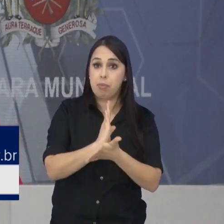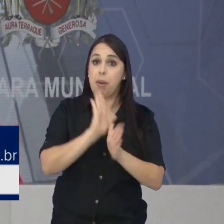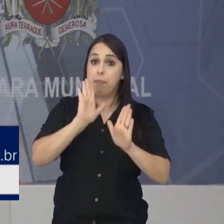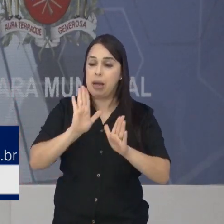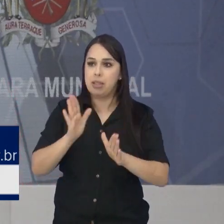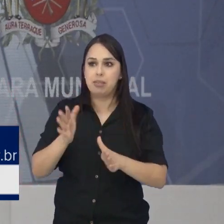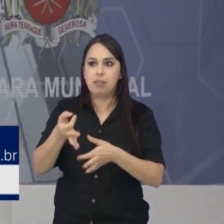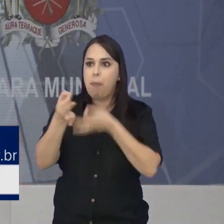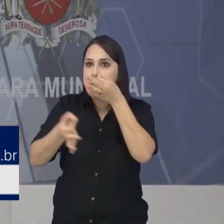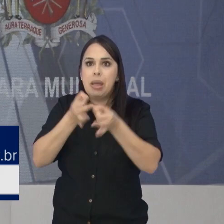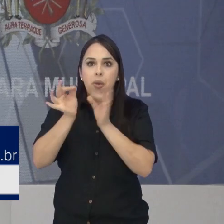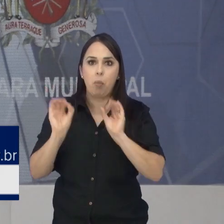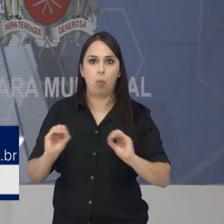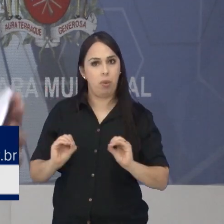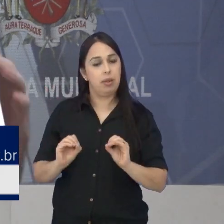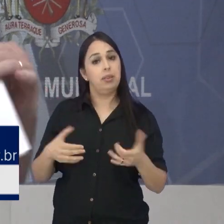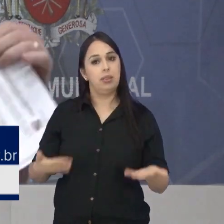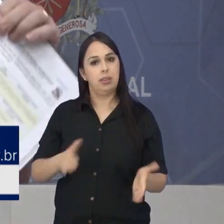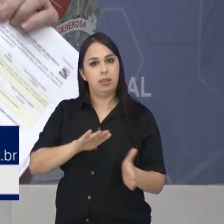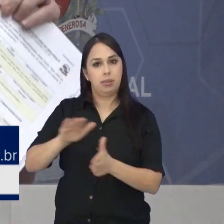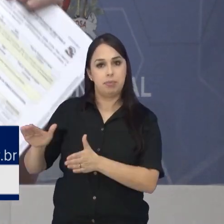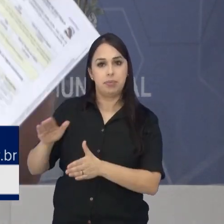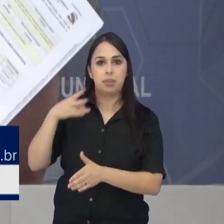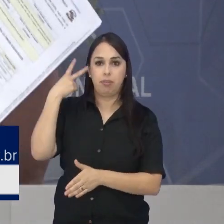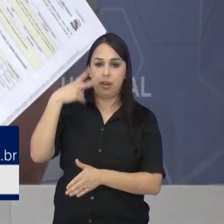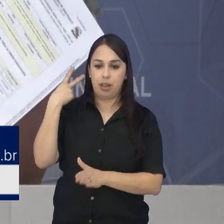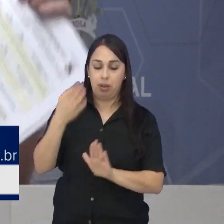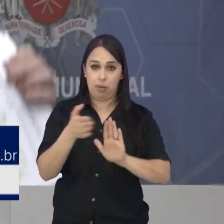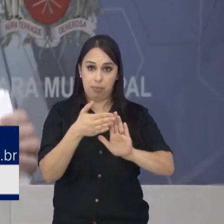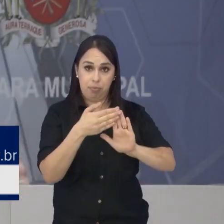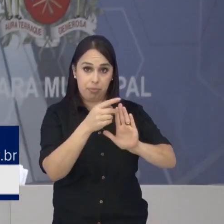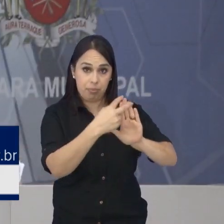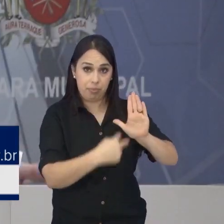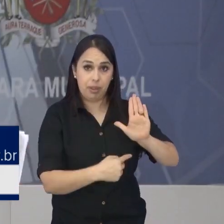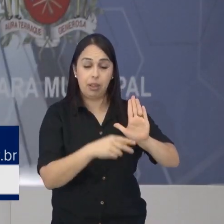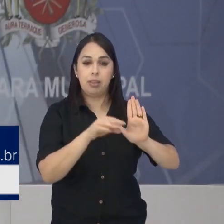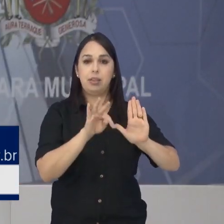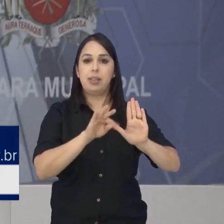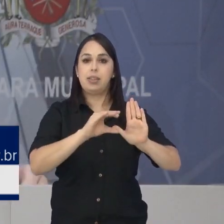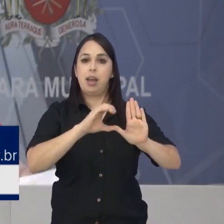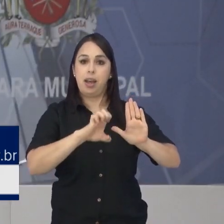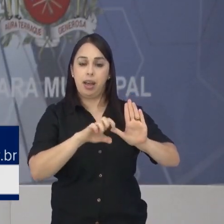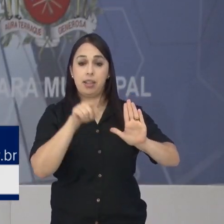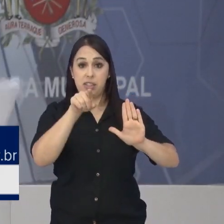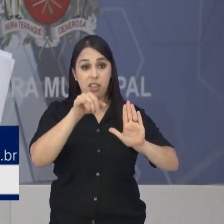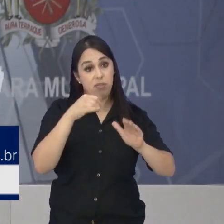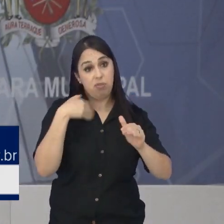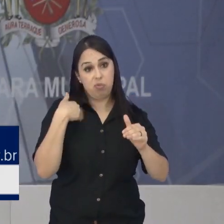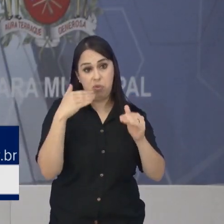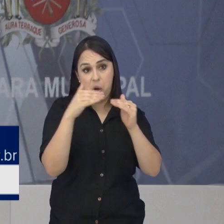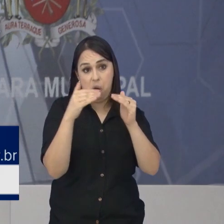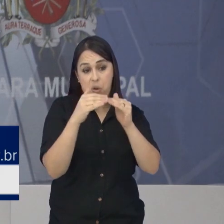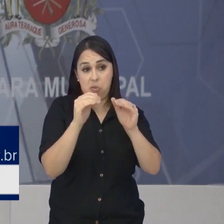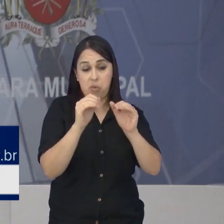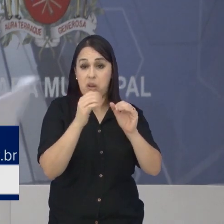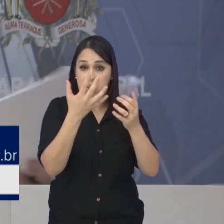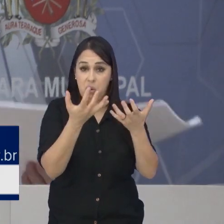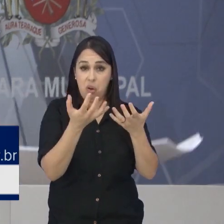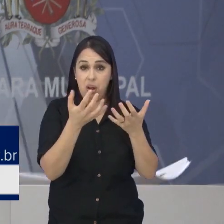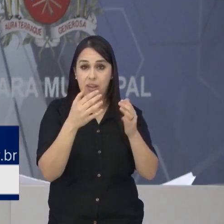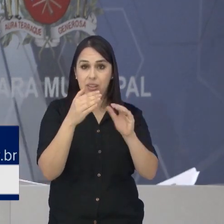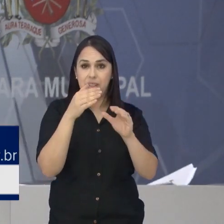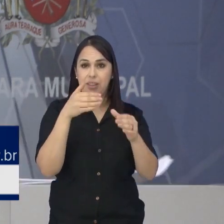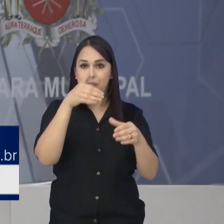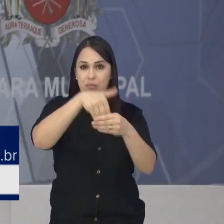Então, meus amigos vereadores, Tribunal de Contas está aqui. Quem quiser votar a favor, vote, isso é democrático. E depois